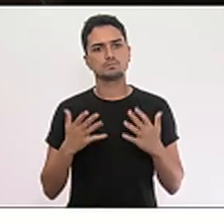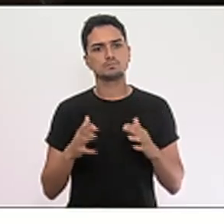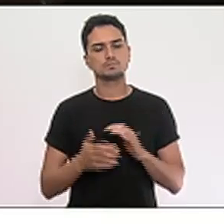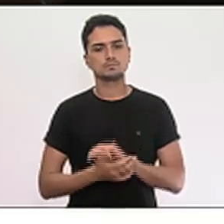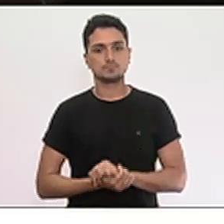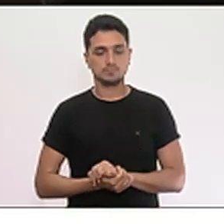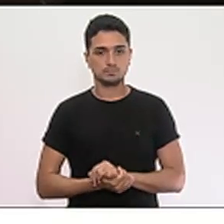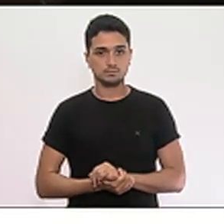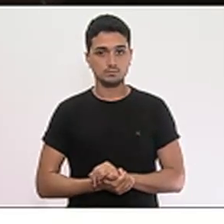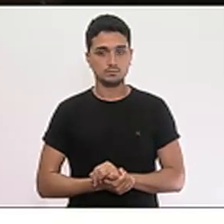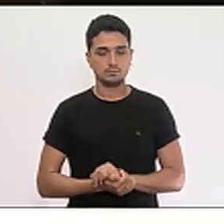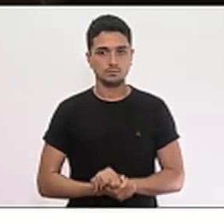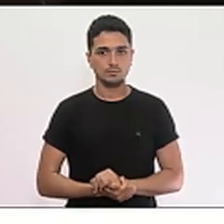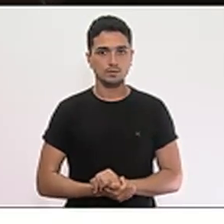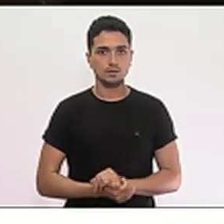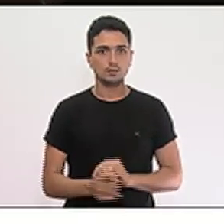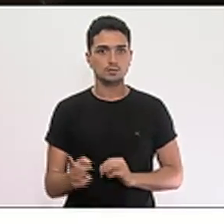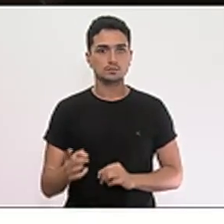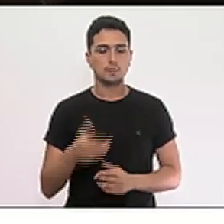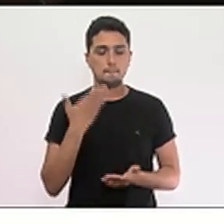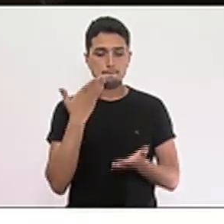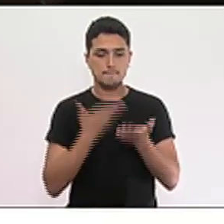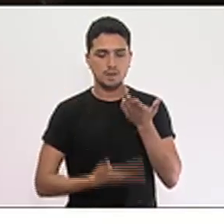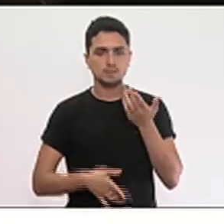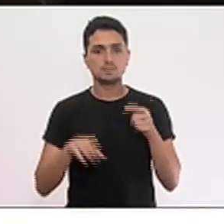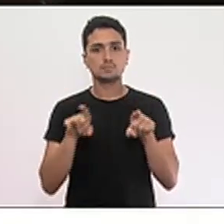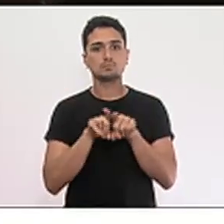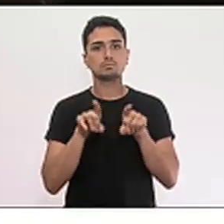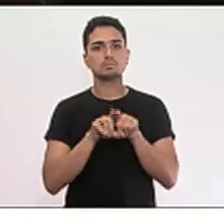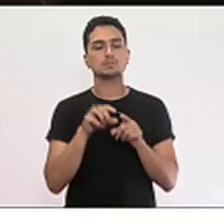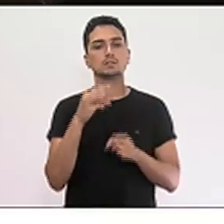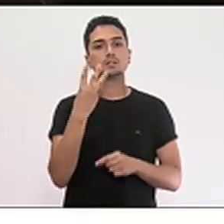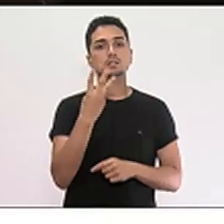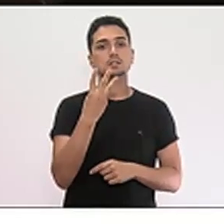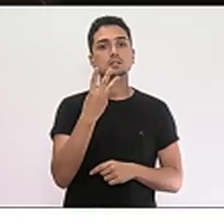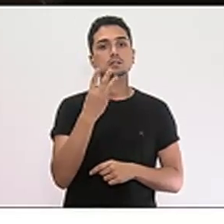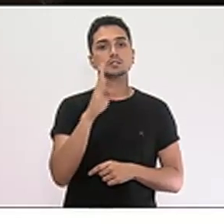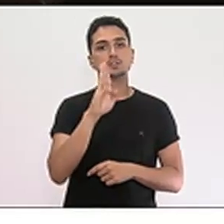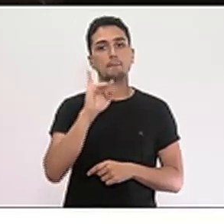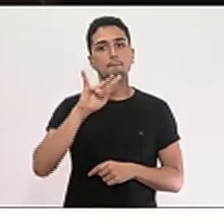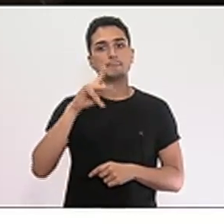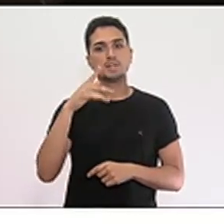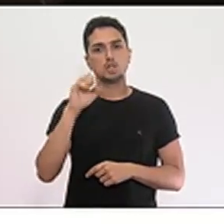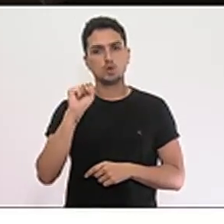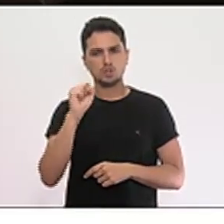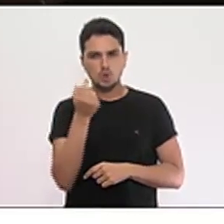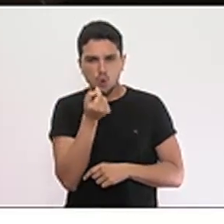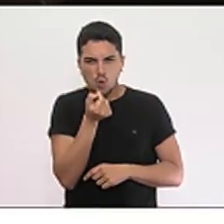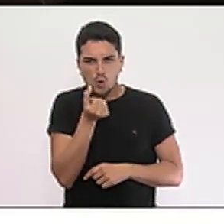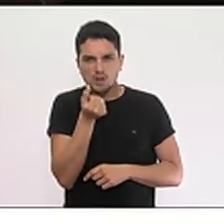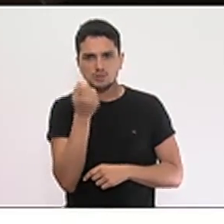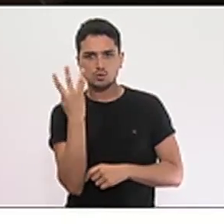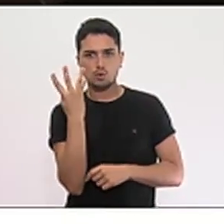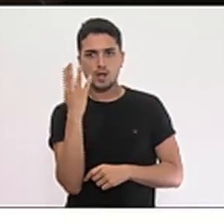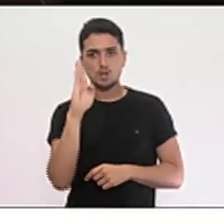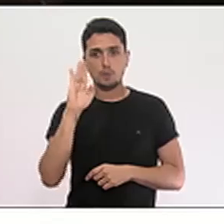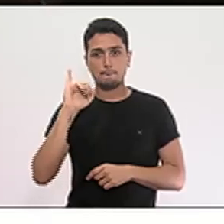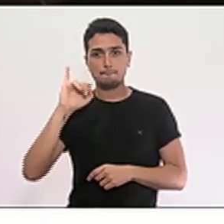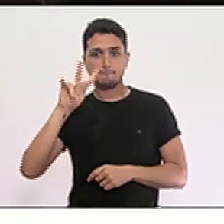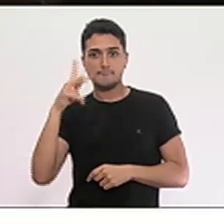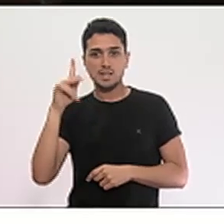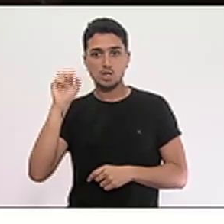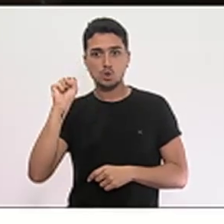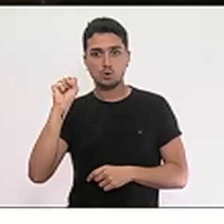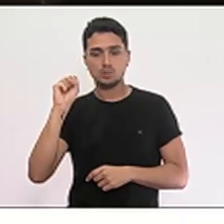Perderíamos também 3 bilhões e meio, de 3 bilhões e meio a 4 bilhões de restituição do